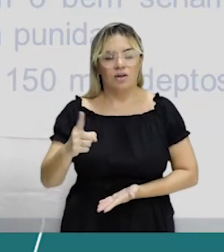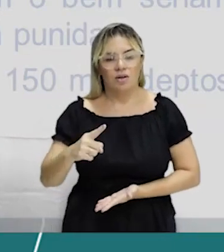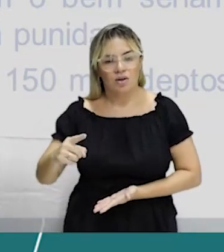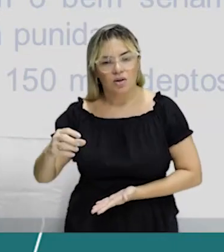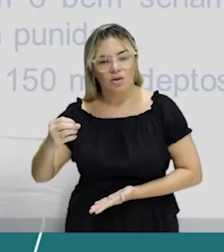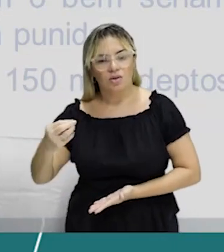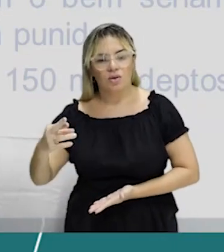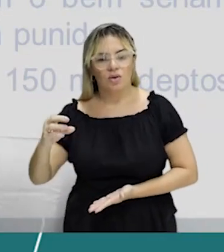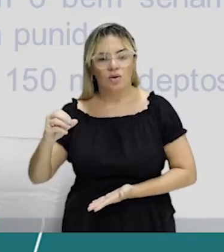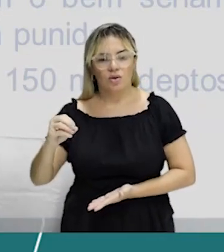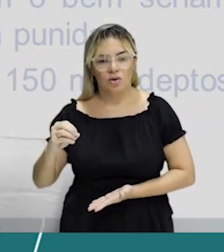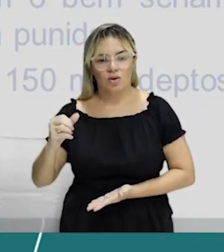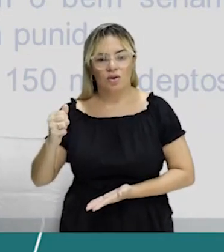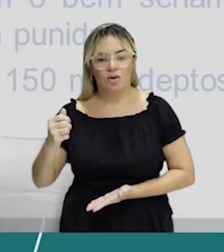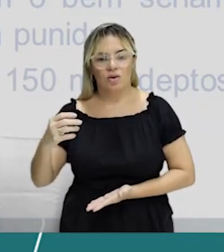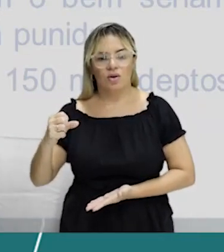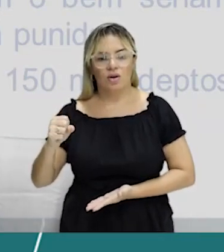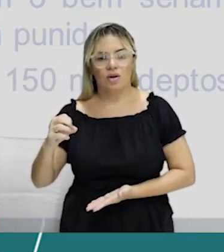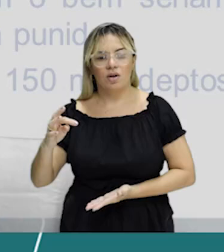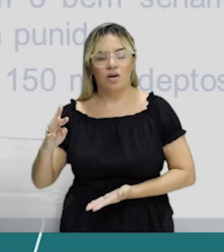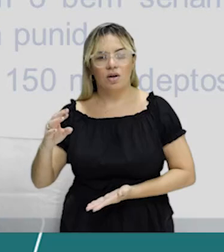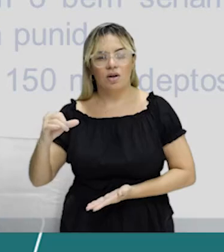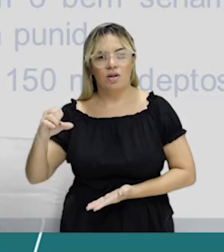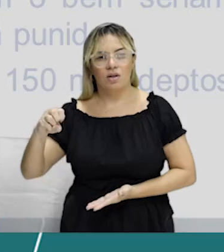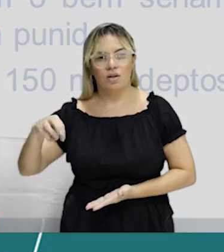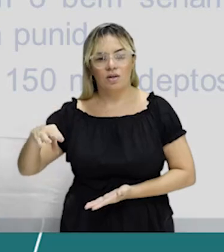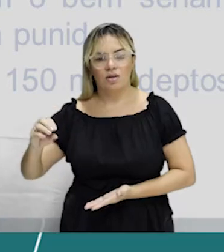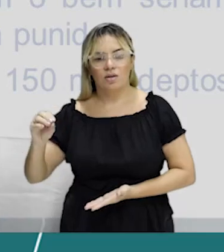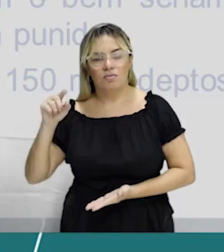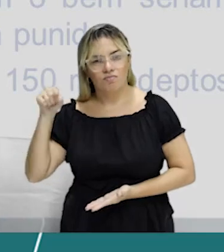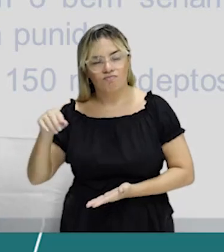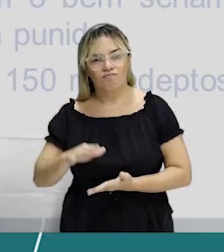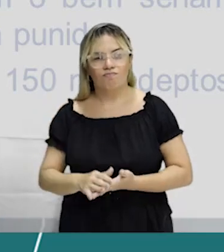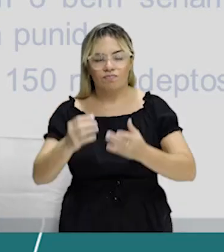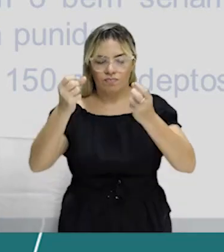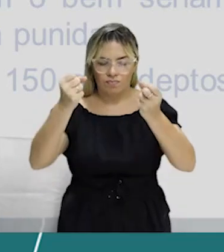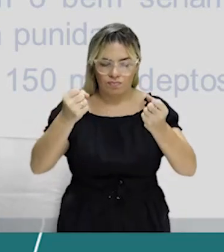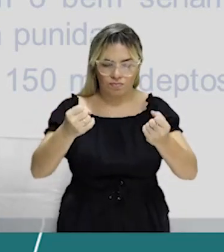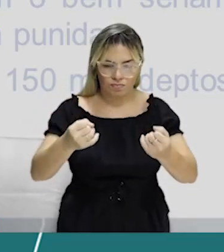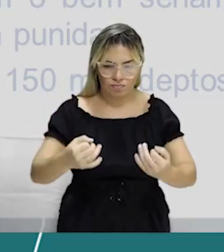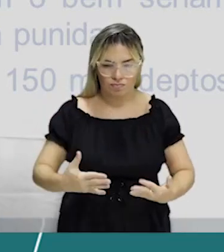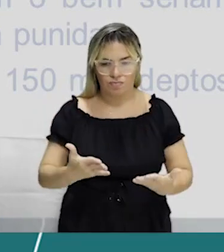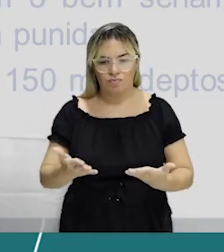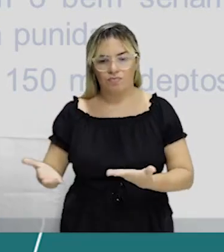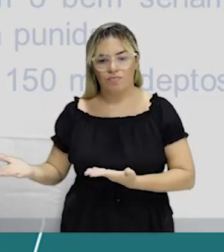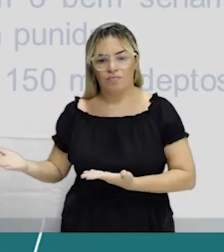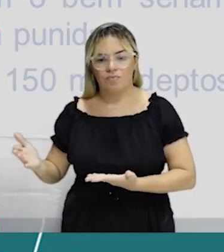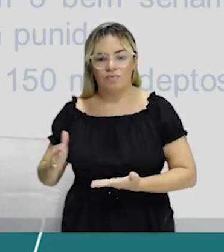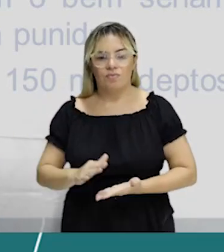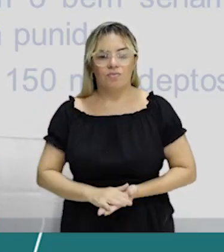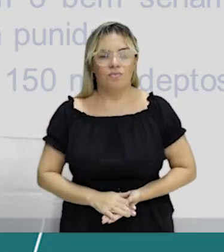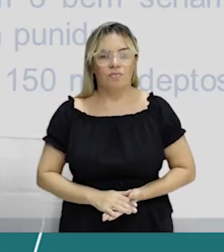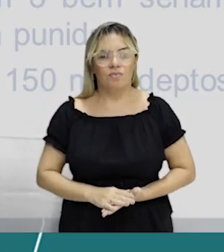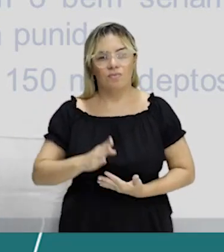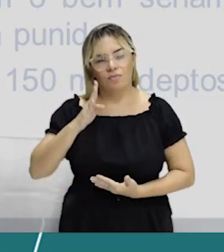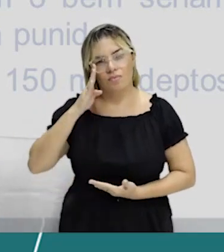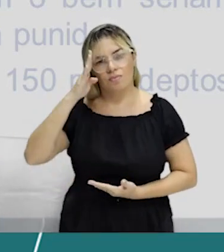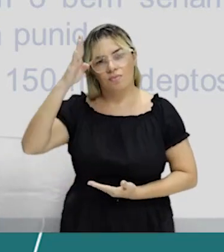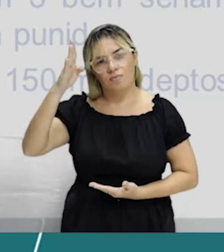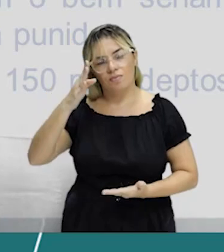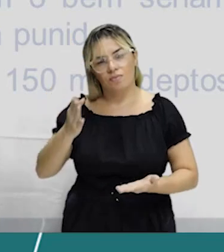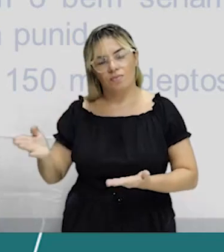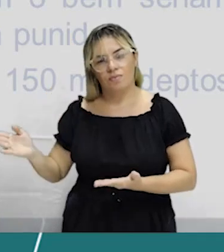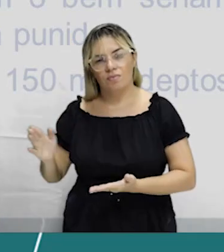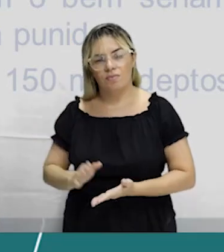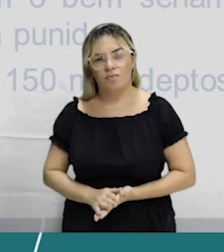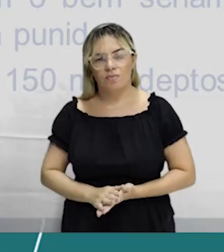zoroastrismo. Falar da religião dos persas é falar do zoroastrismo. É falar principalmente